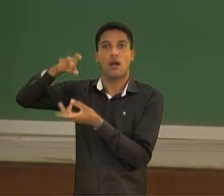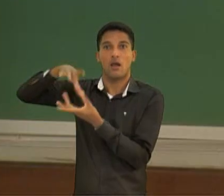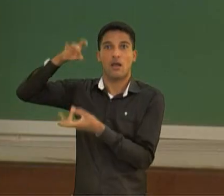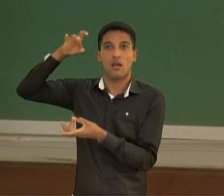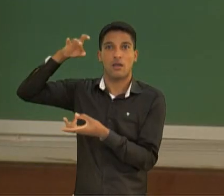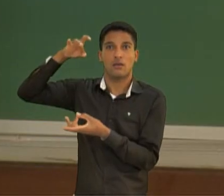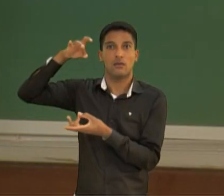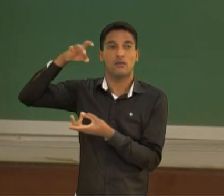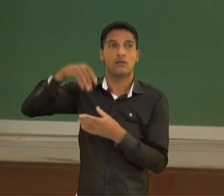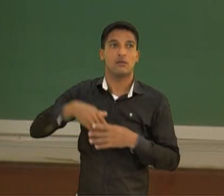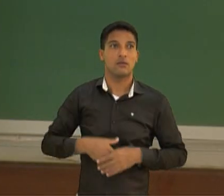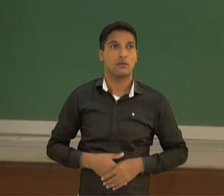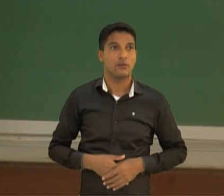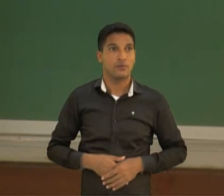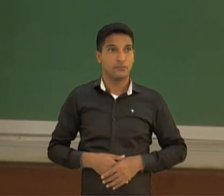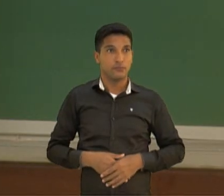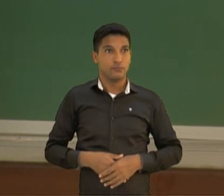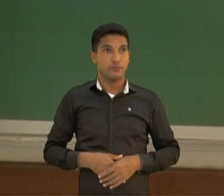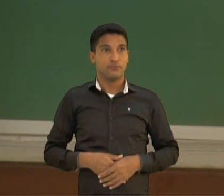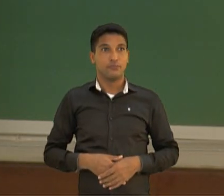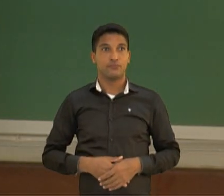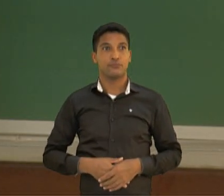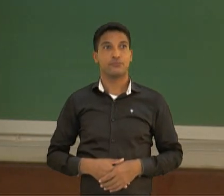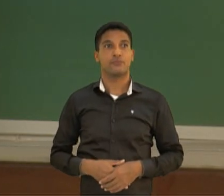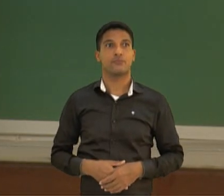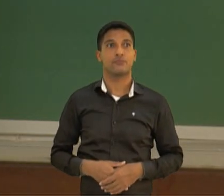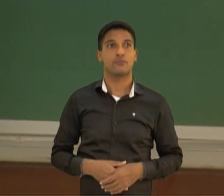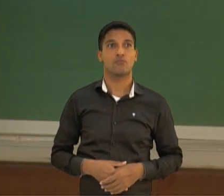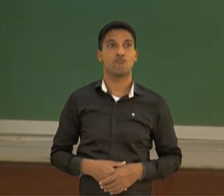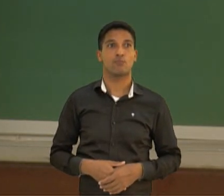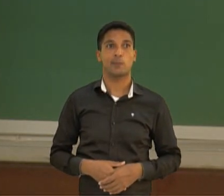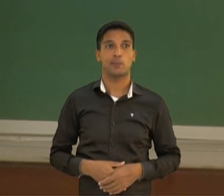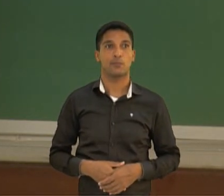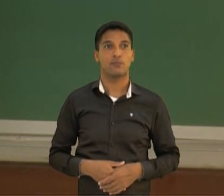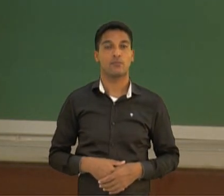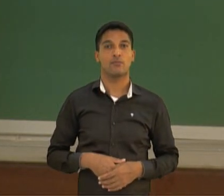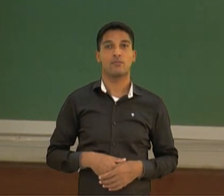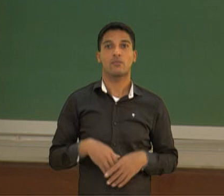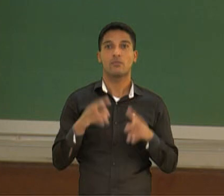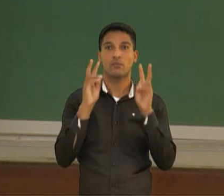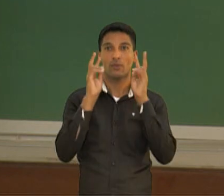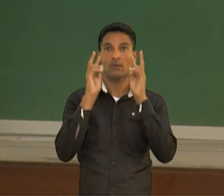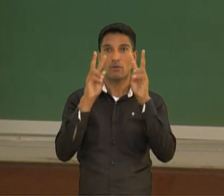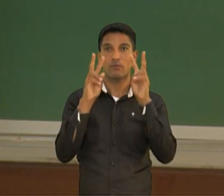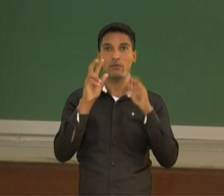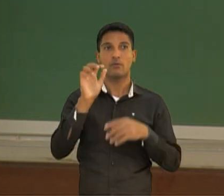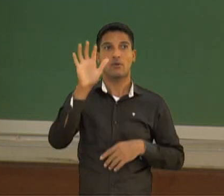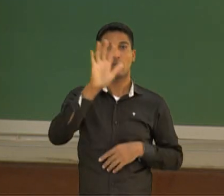as senhoras da Avignon, que a gente chama, né, do Picasso. E a